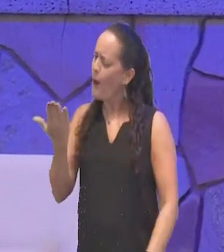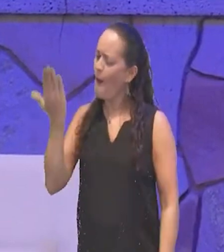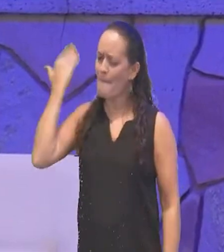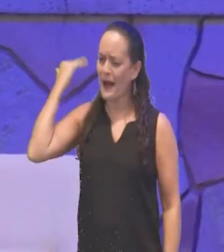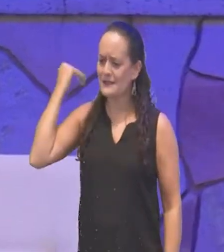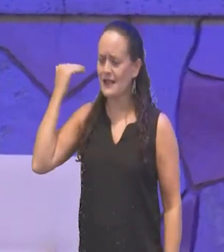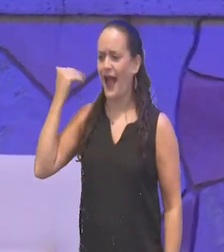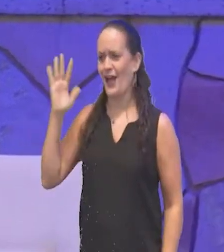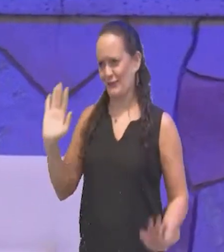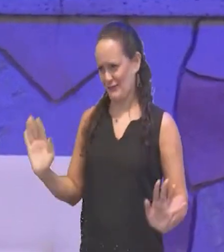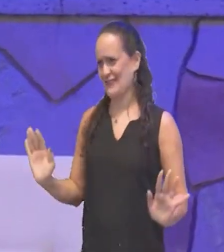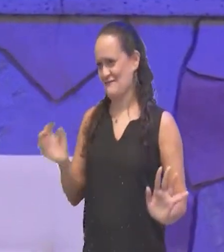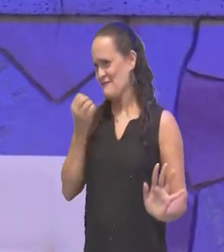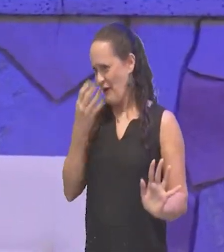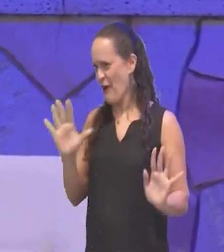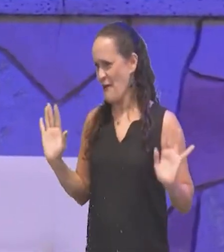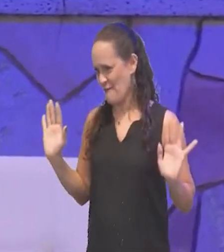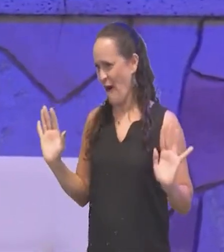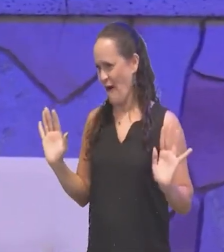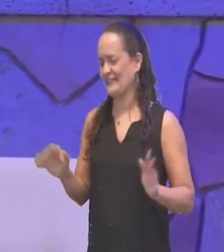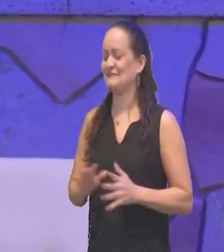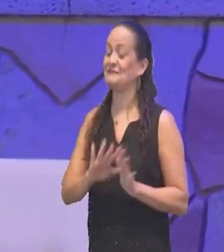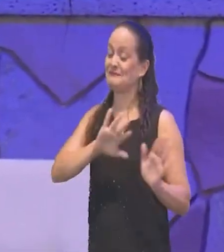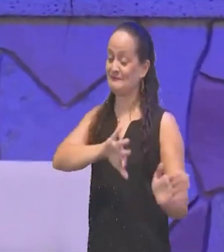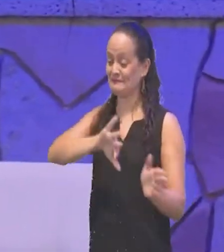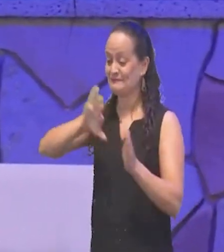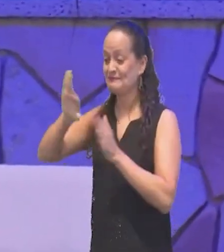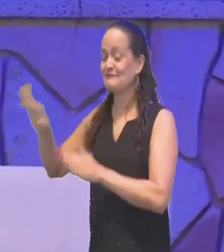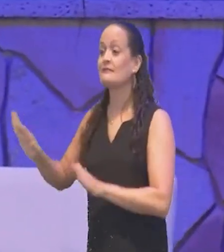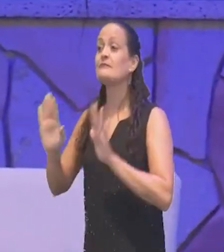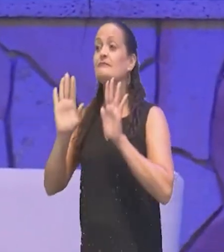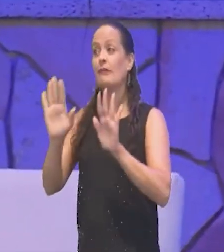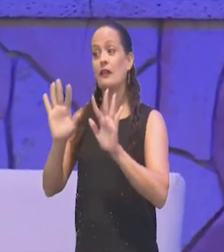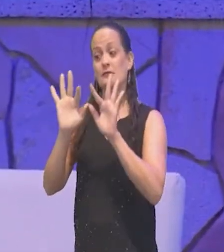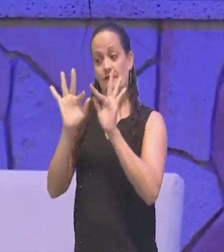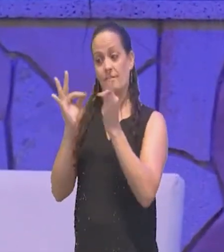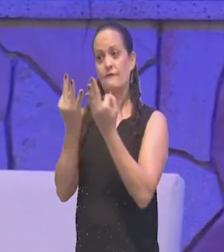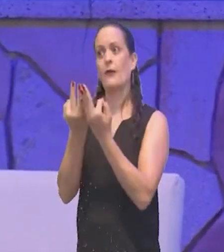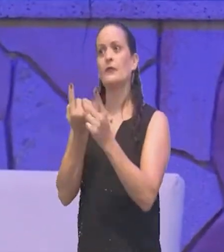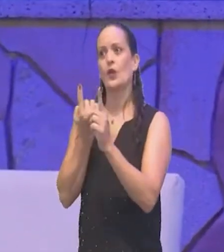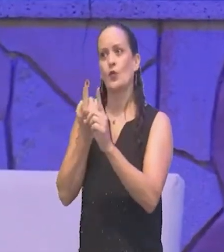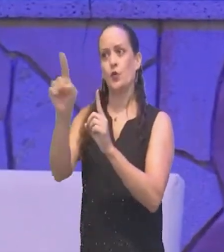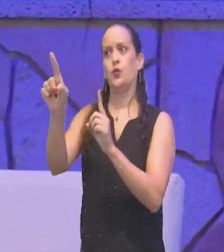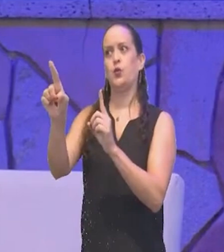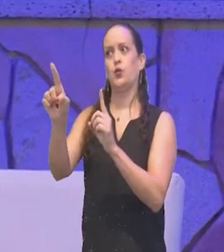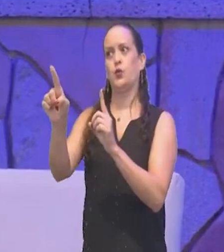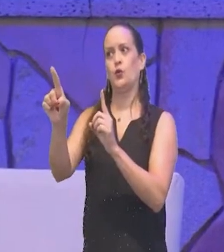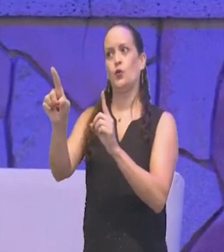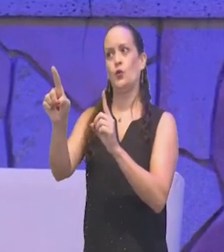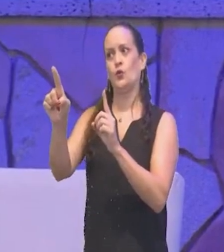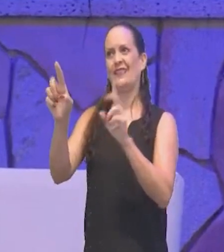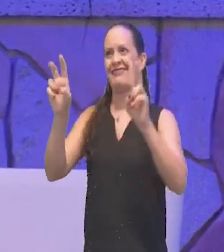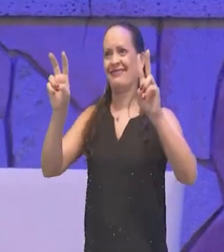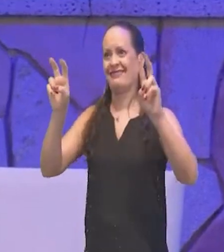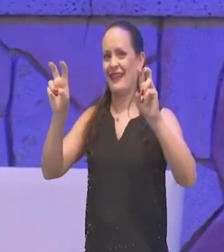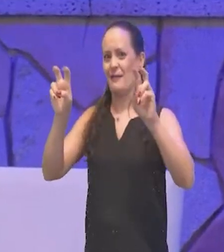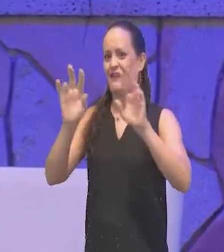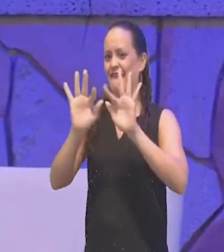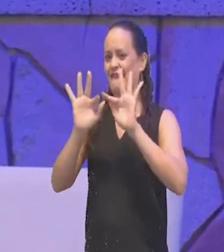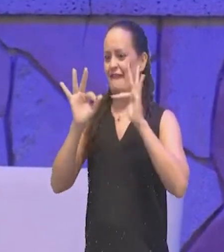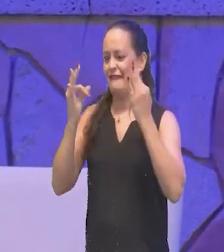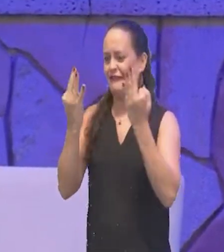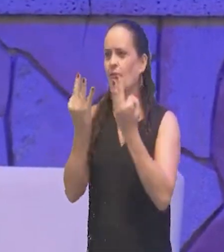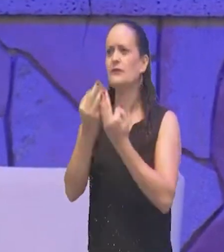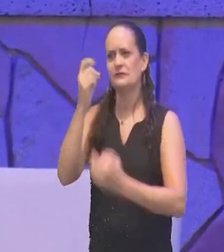Mas família, meus irmãos, de fato, é um grande desafio. Quando penso em falar sobre este tema, e principalmente